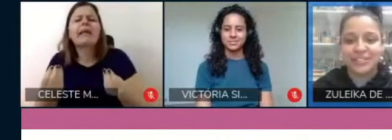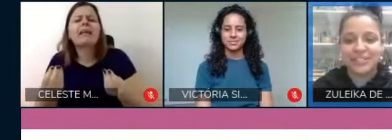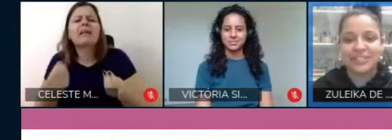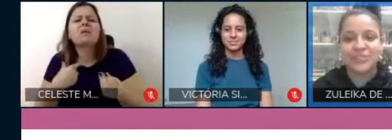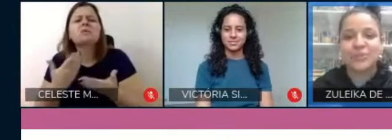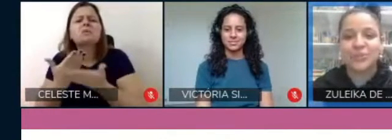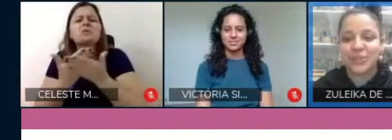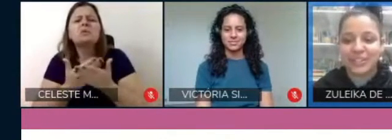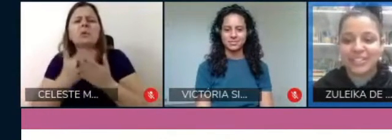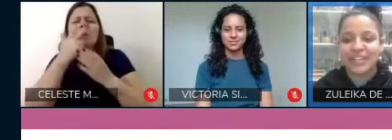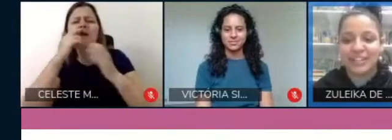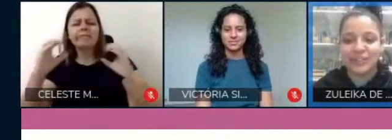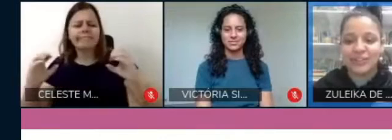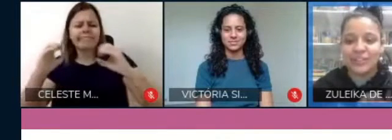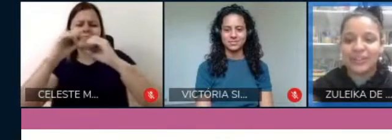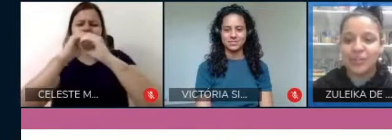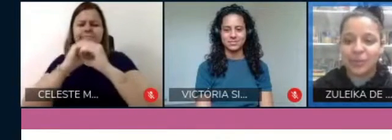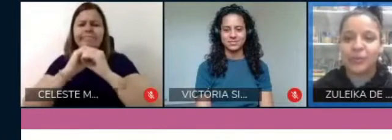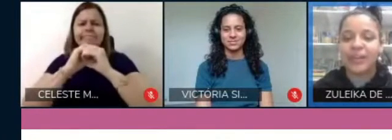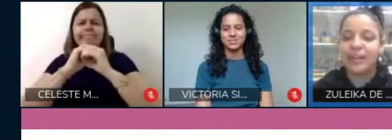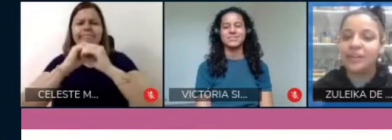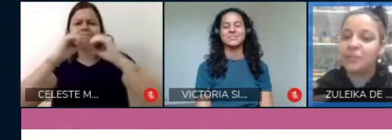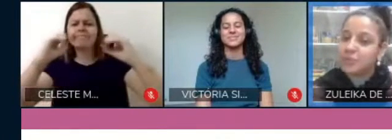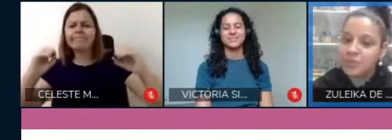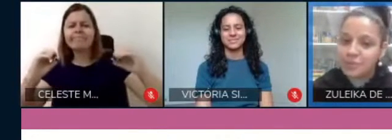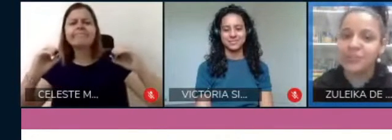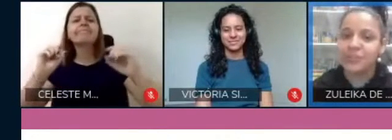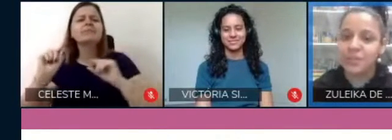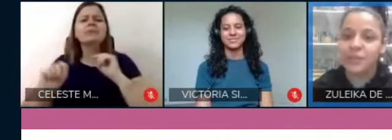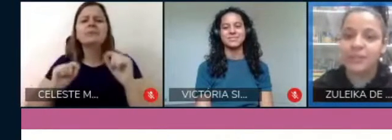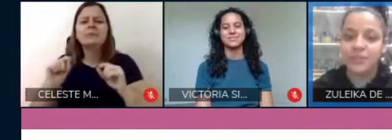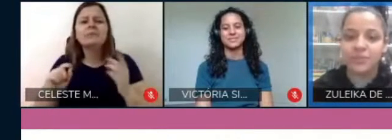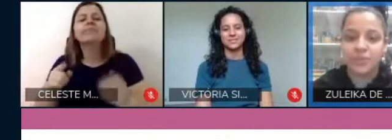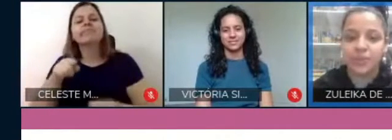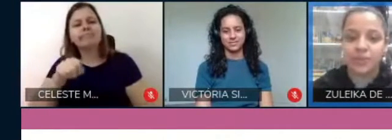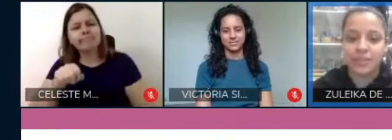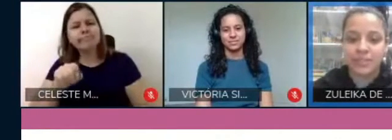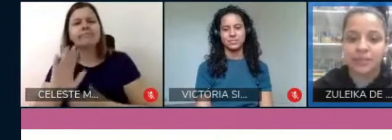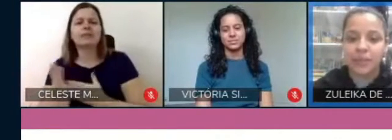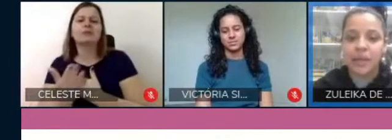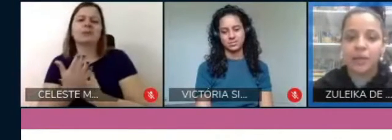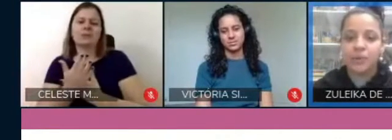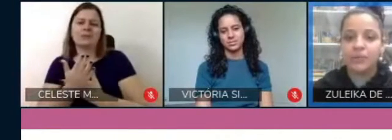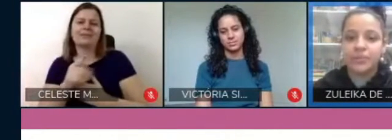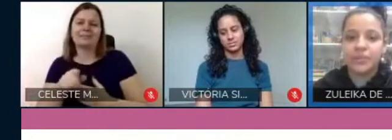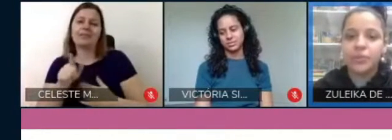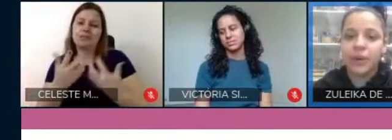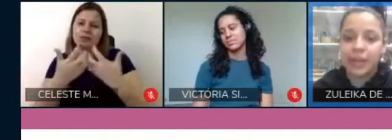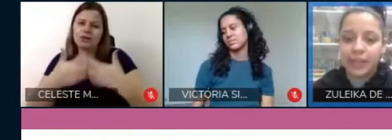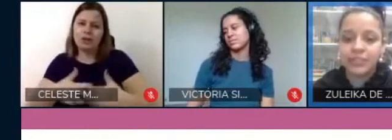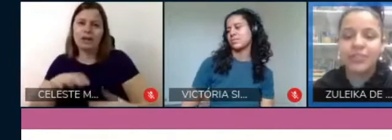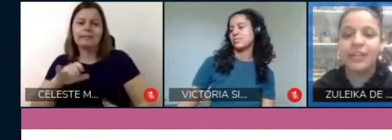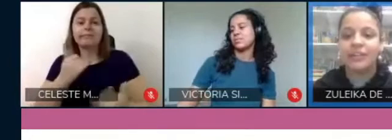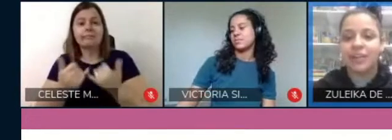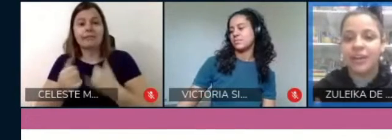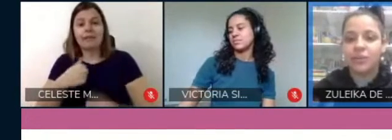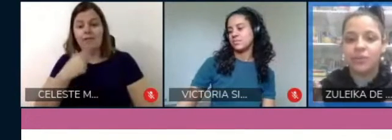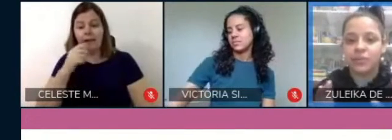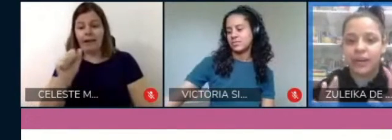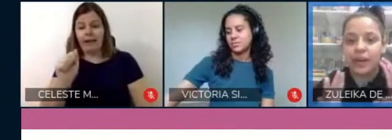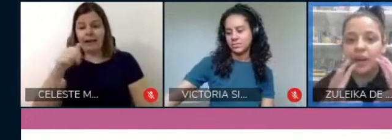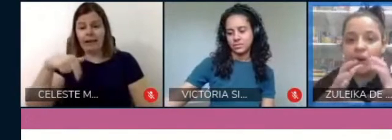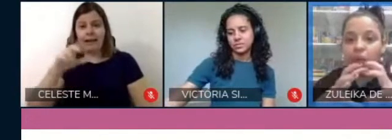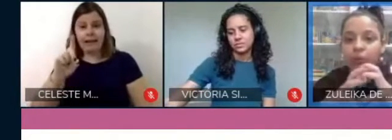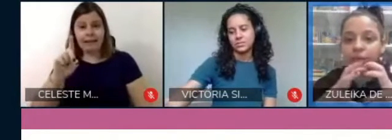as intersecções e aquilo que não me inclui? Os operadores booleanos funcionam assim. Quando eu digo AND, ele